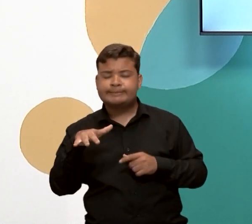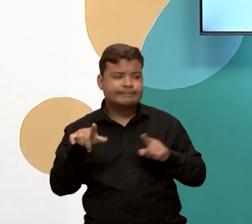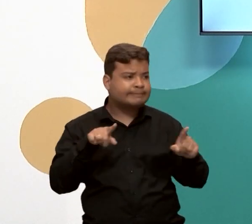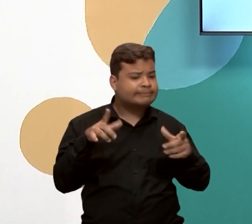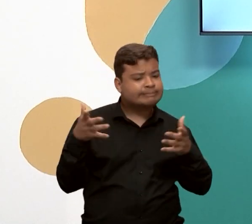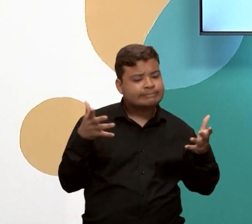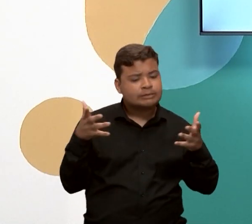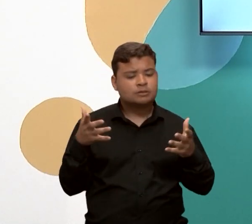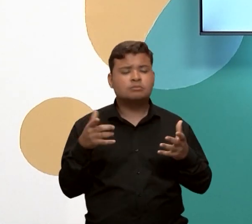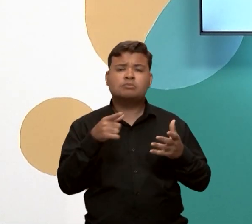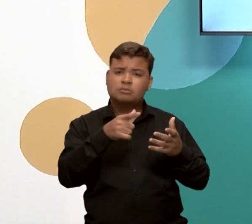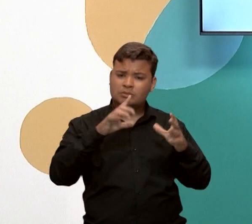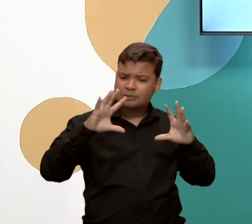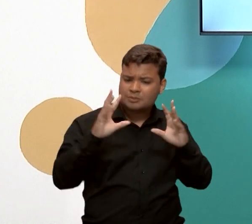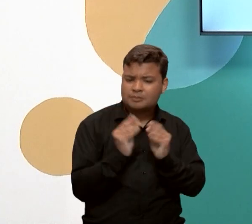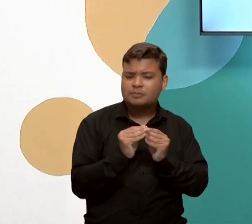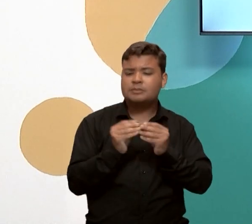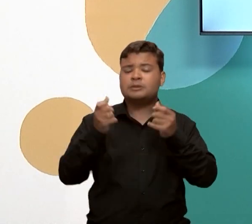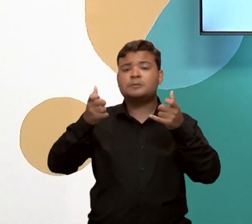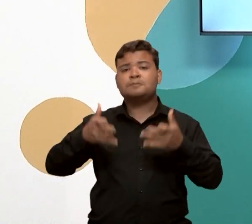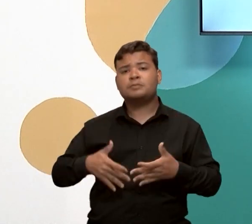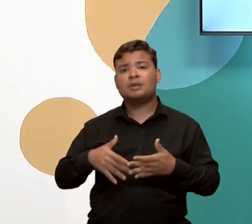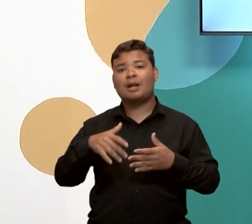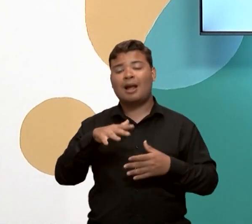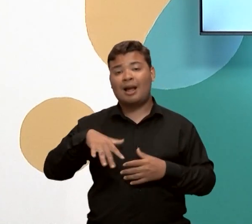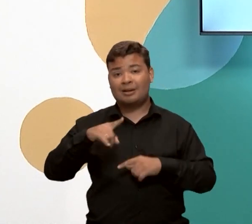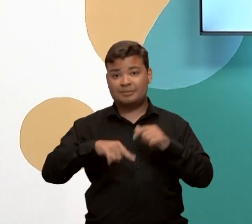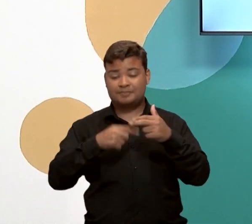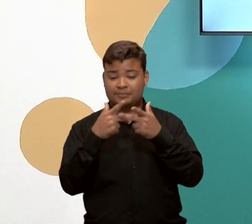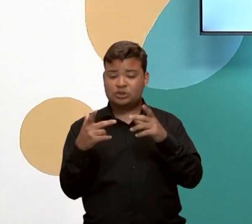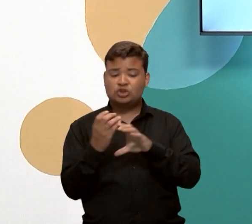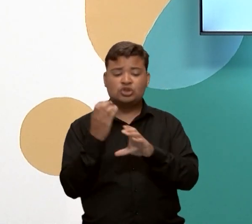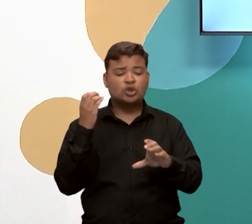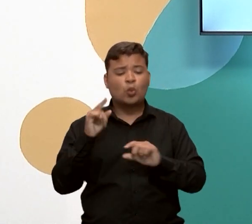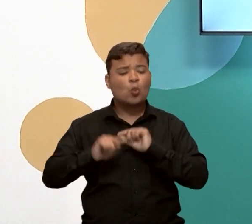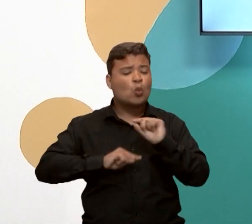é, né, o engenheiro de materiais, o que faz esse profissional?